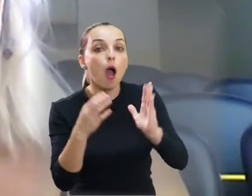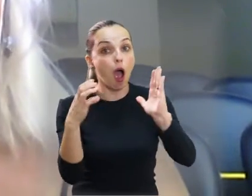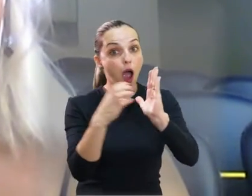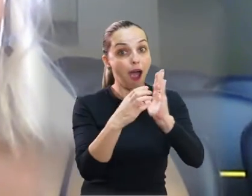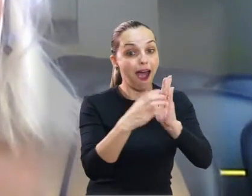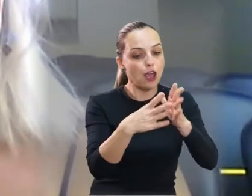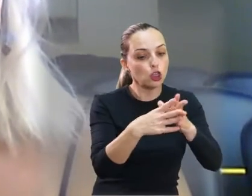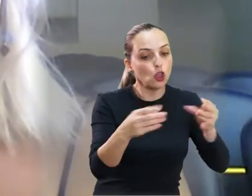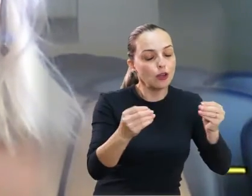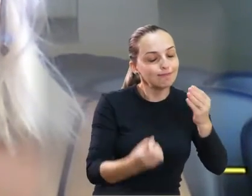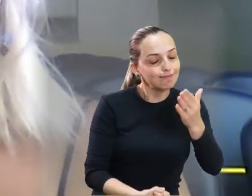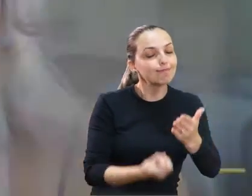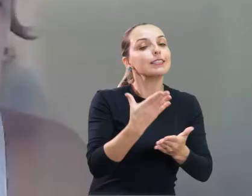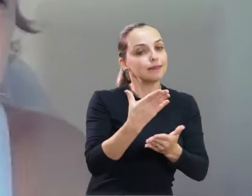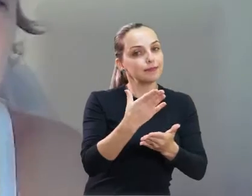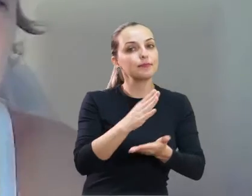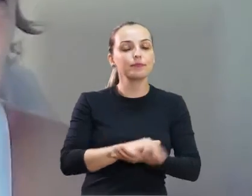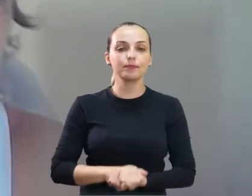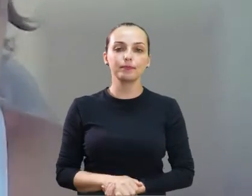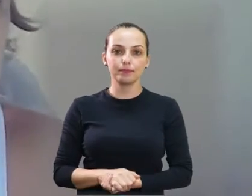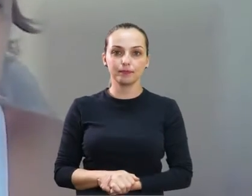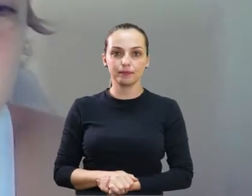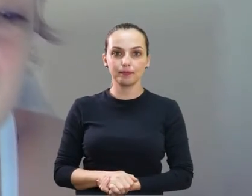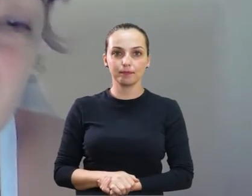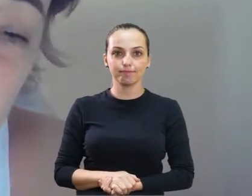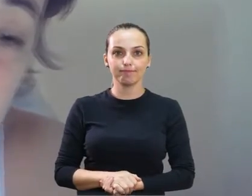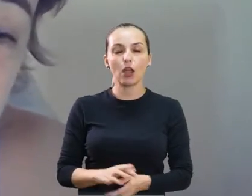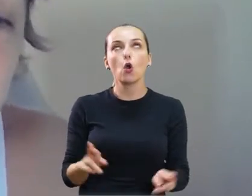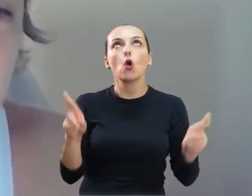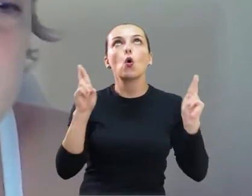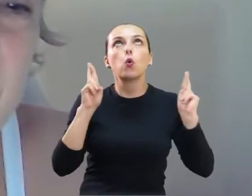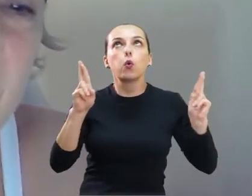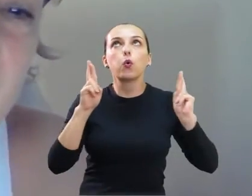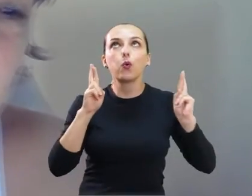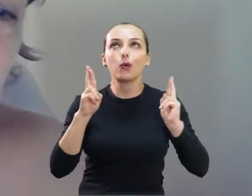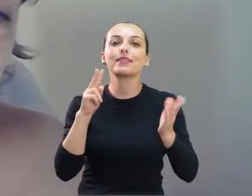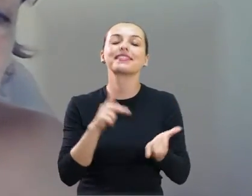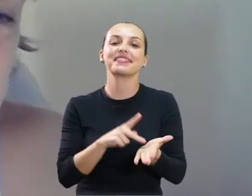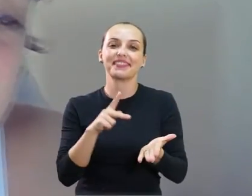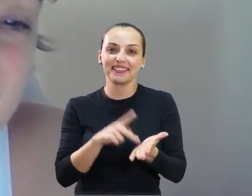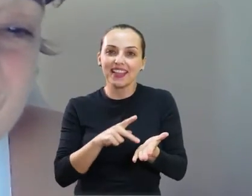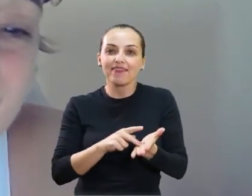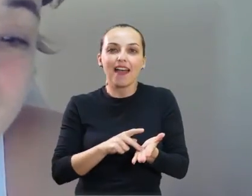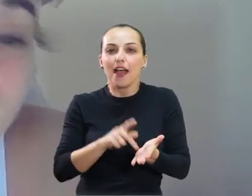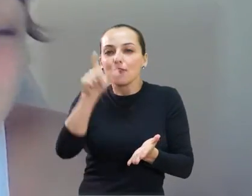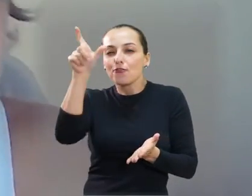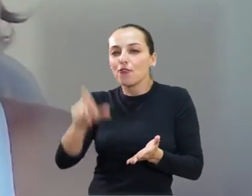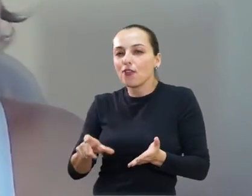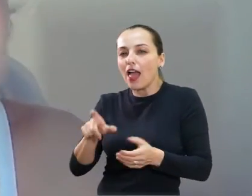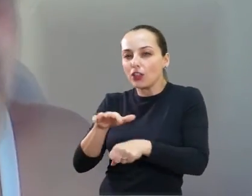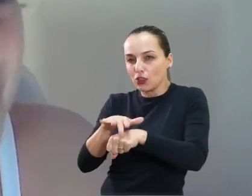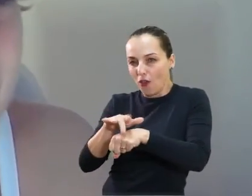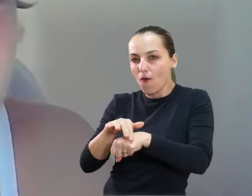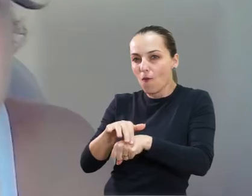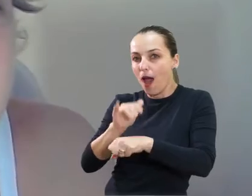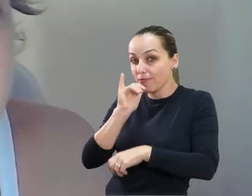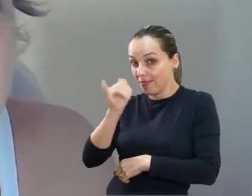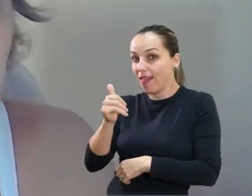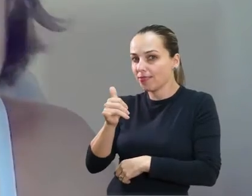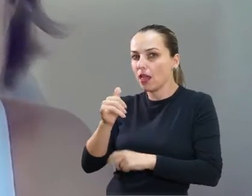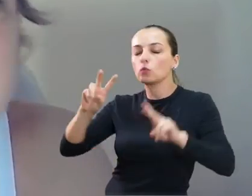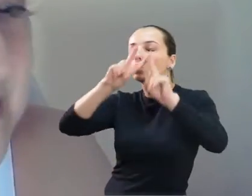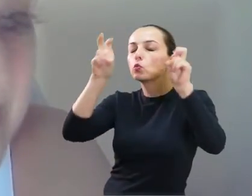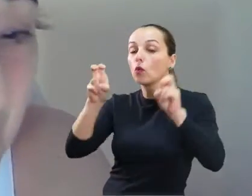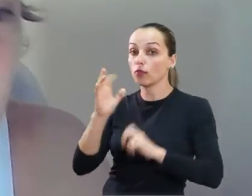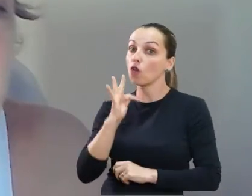para a AIDS? É o que nós esperamos todos. Eu sempre falo com meus pacientes, né? Quem viver, verá.